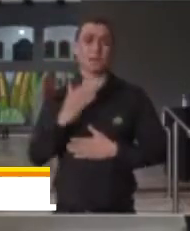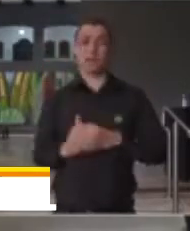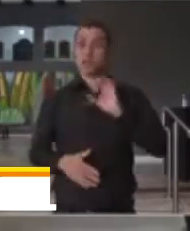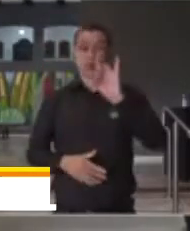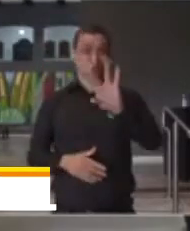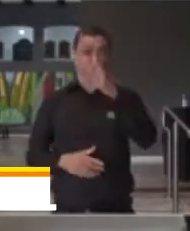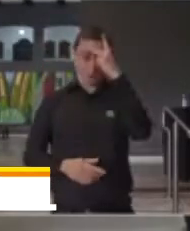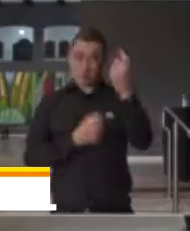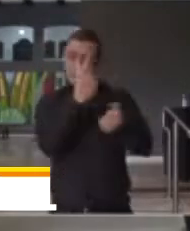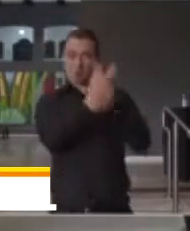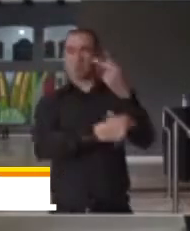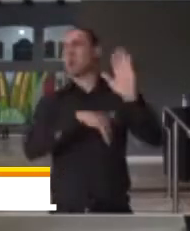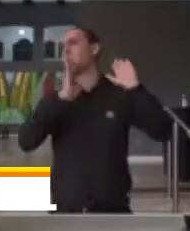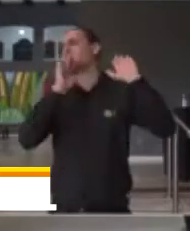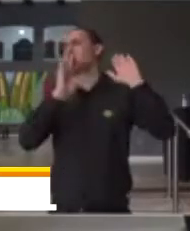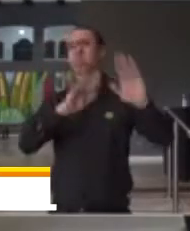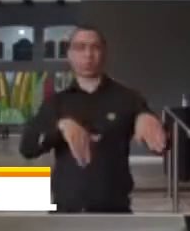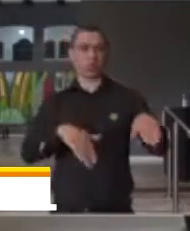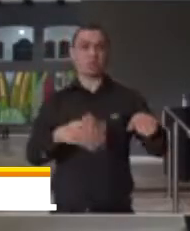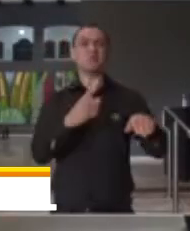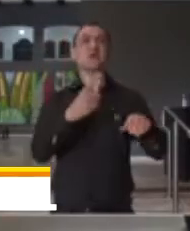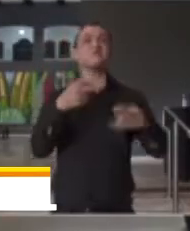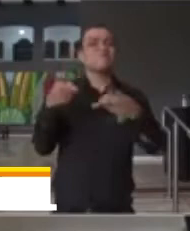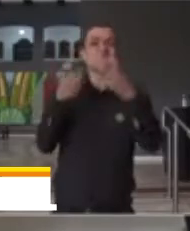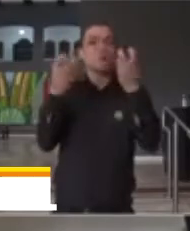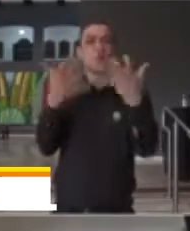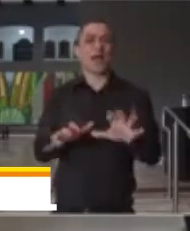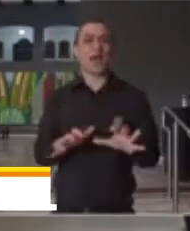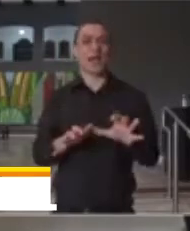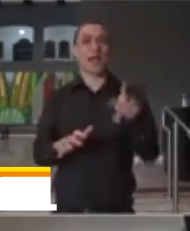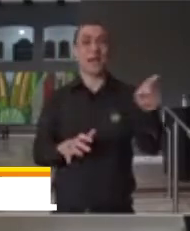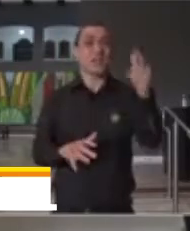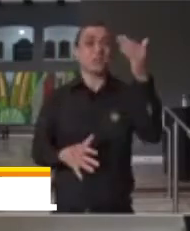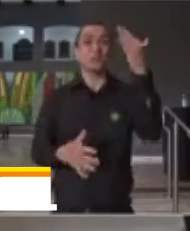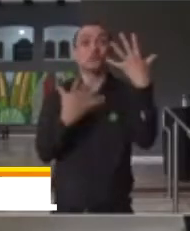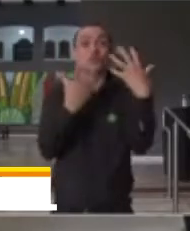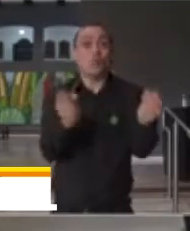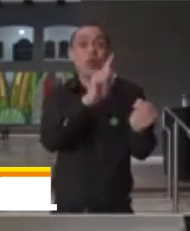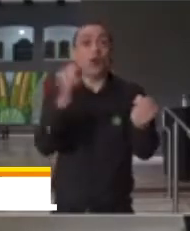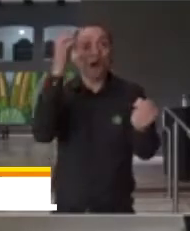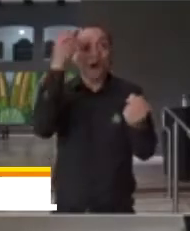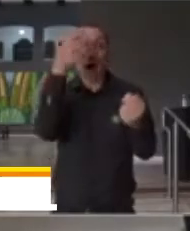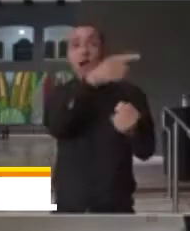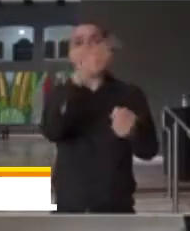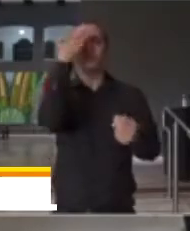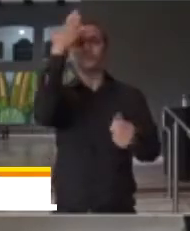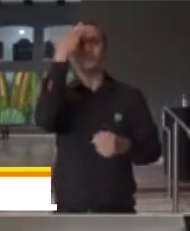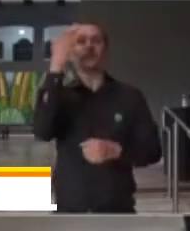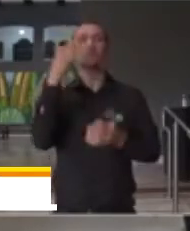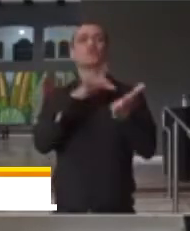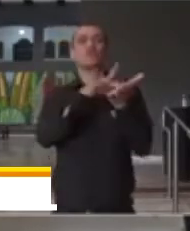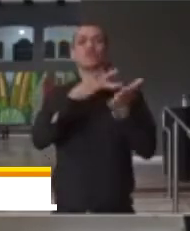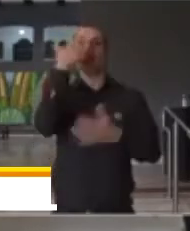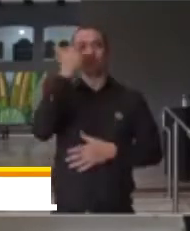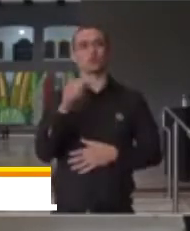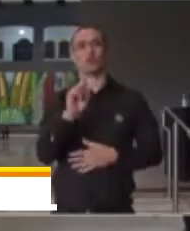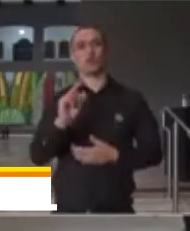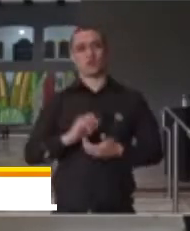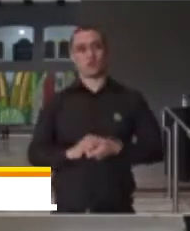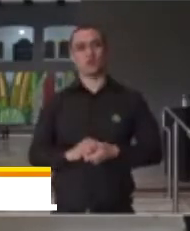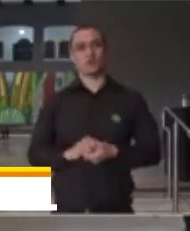aquelas que não querem saber que não querem perceber que não querem reconhecer não sabe disso